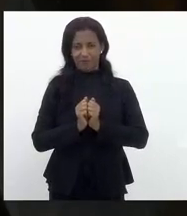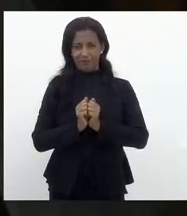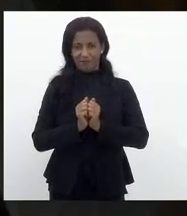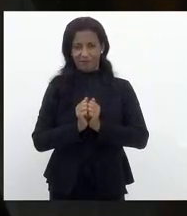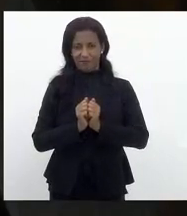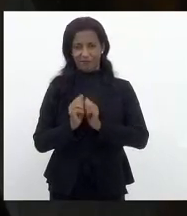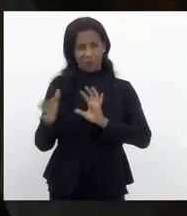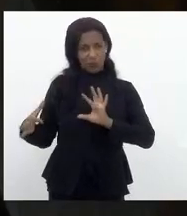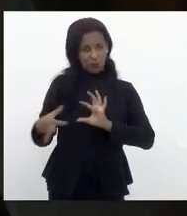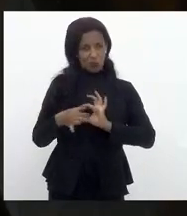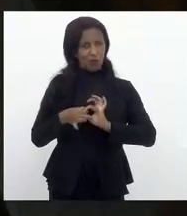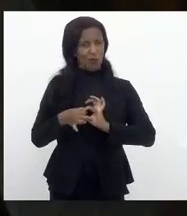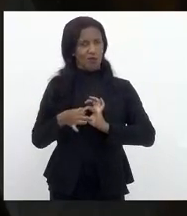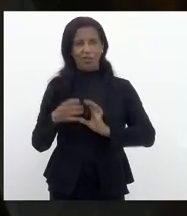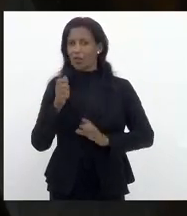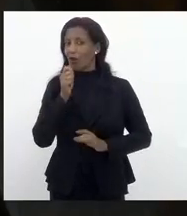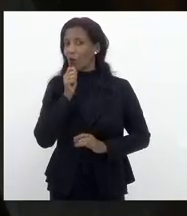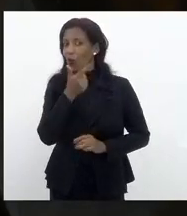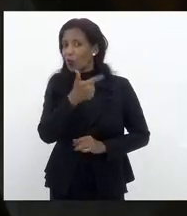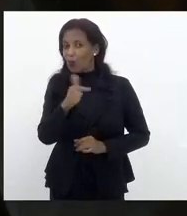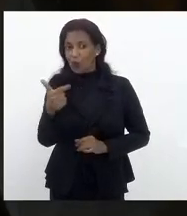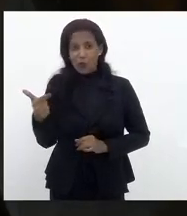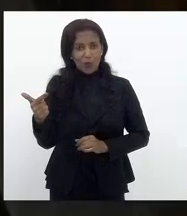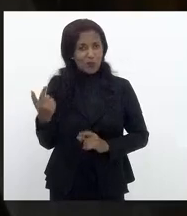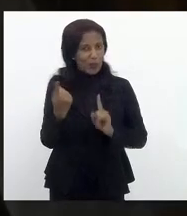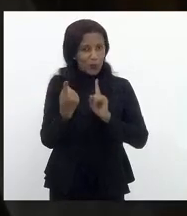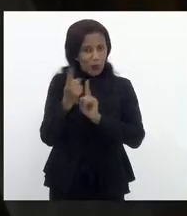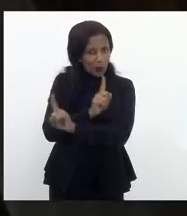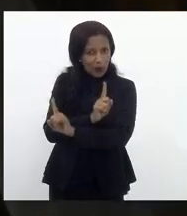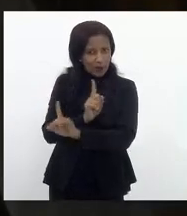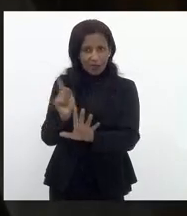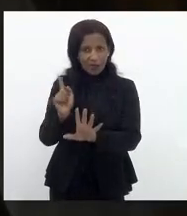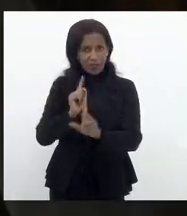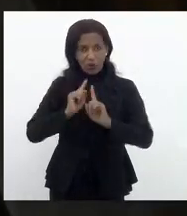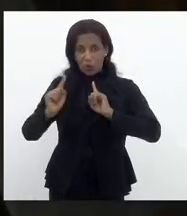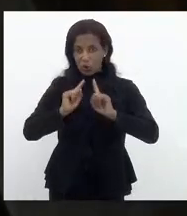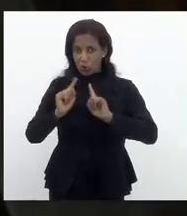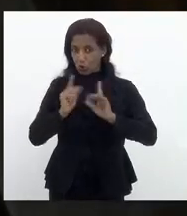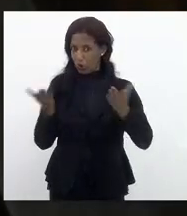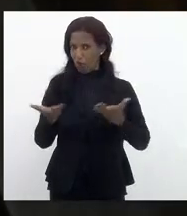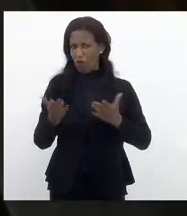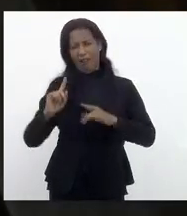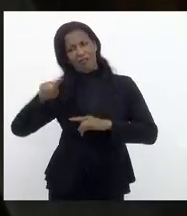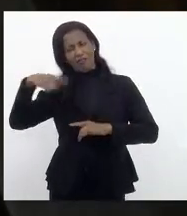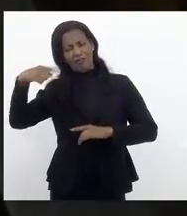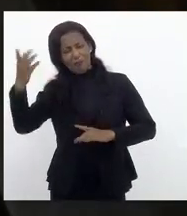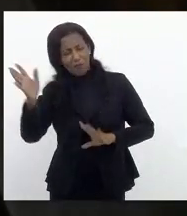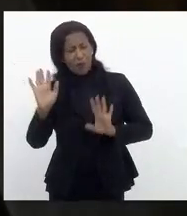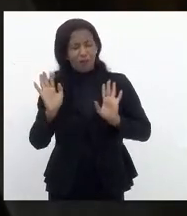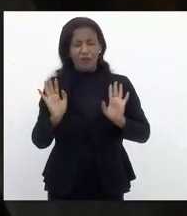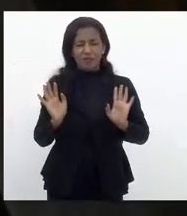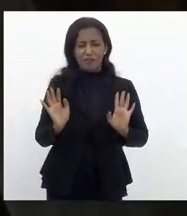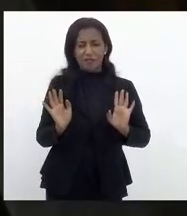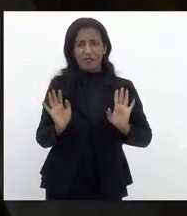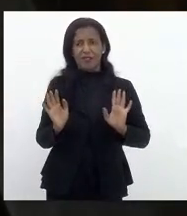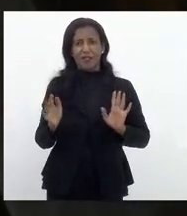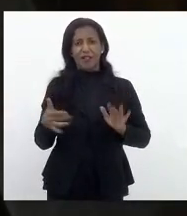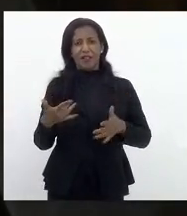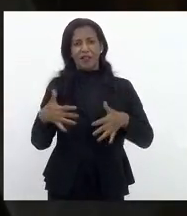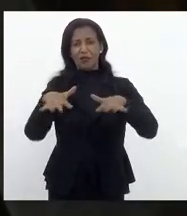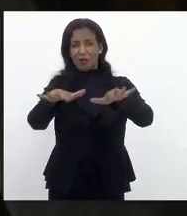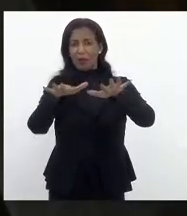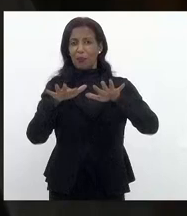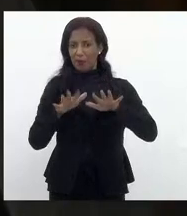o meu aliado não não há não há contradição para discutir agora depois eu tenho o